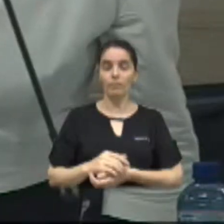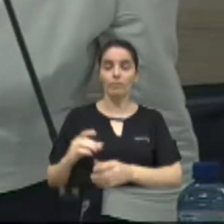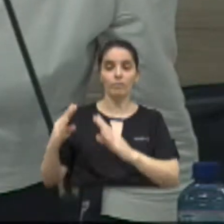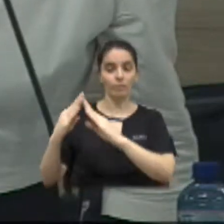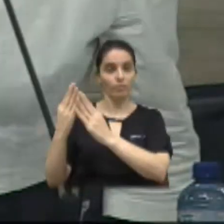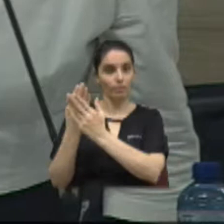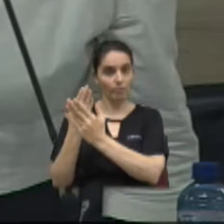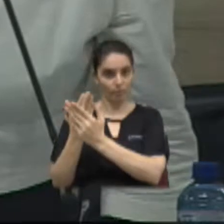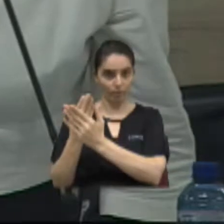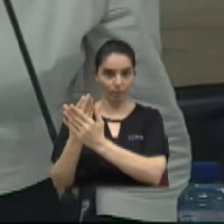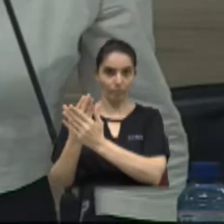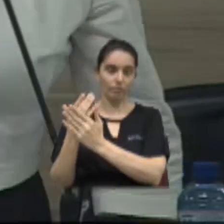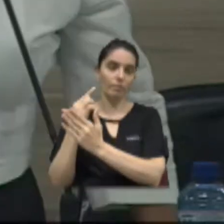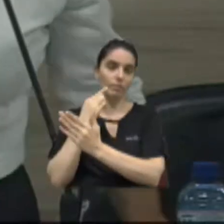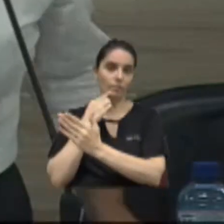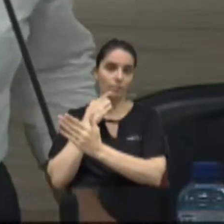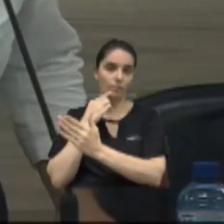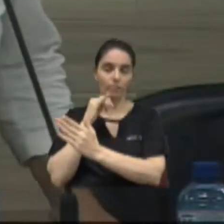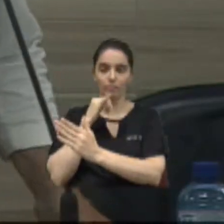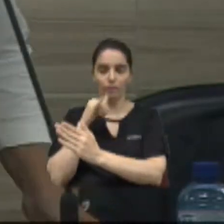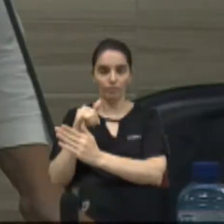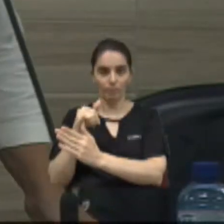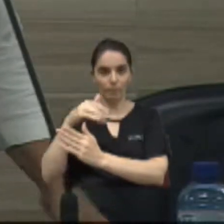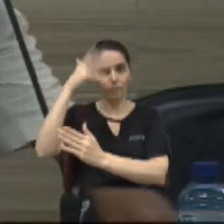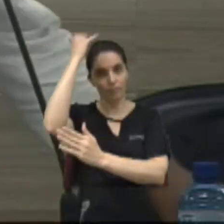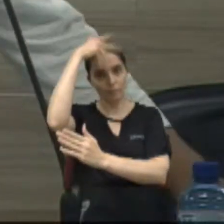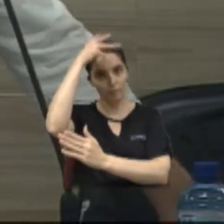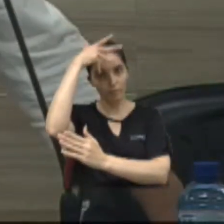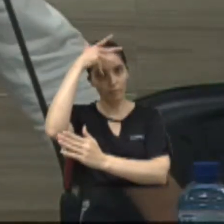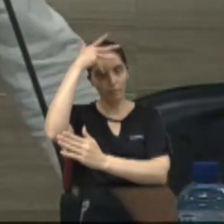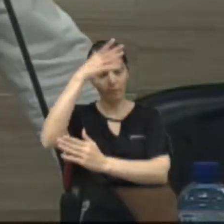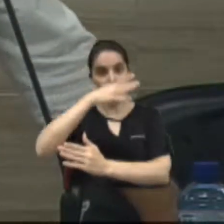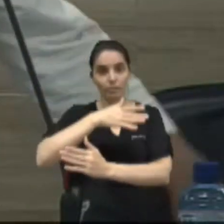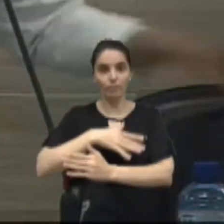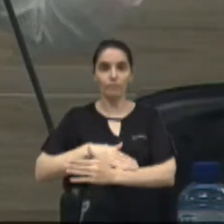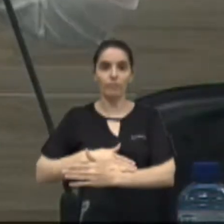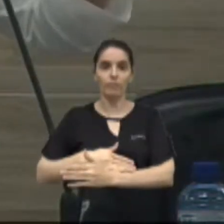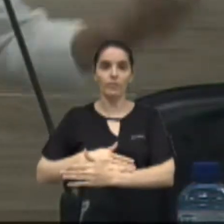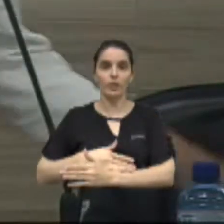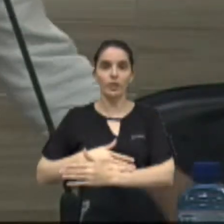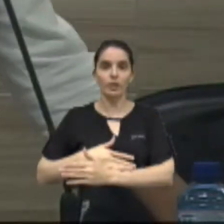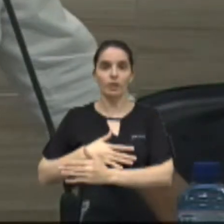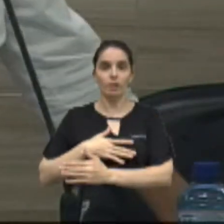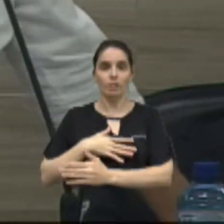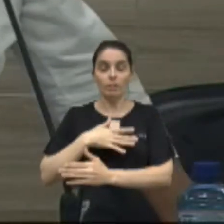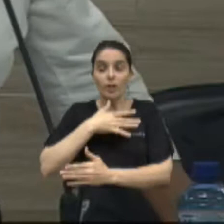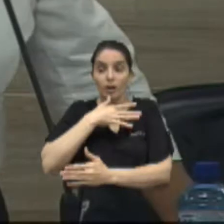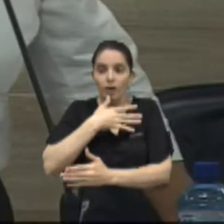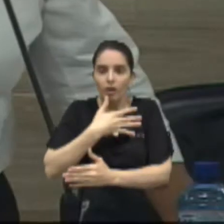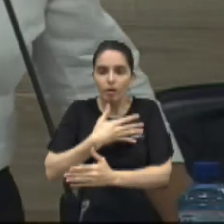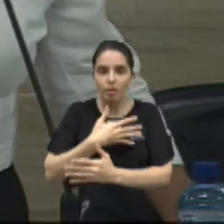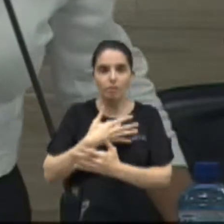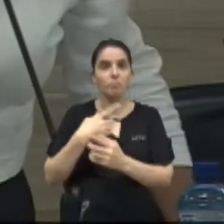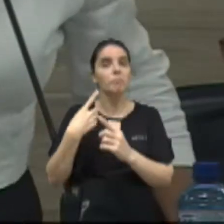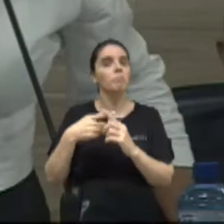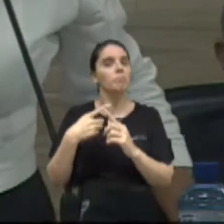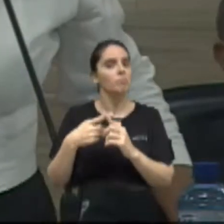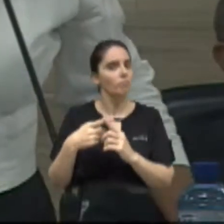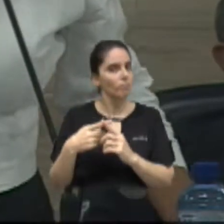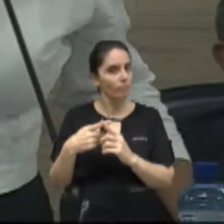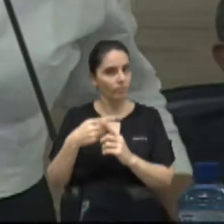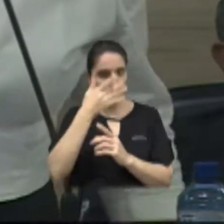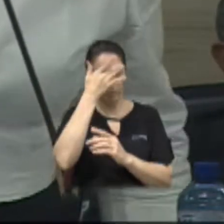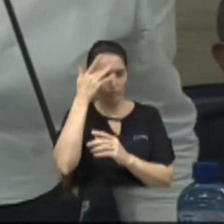uma profunda admiração Quem conhece a